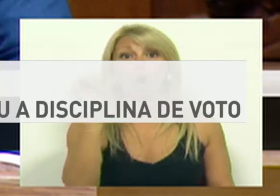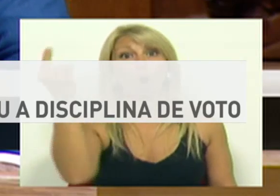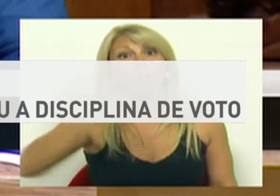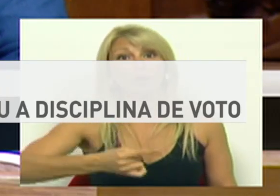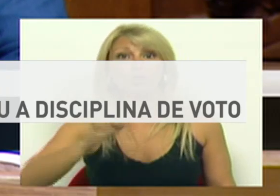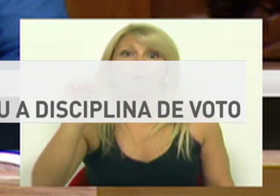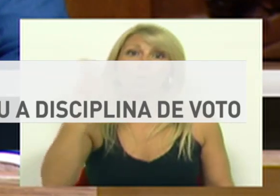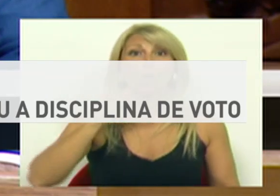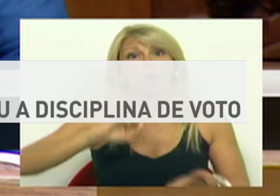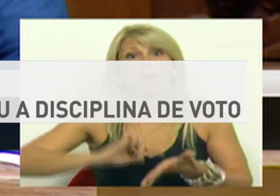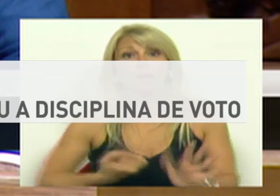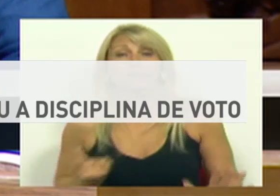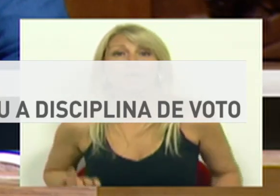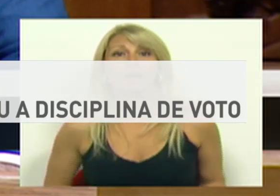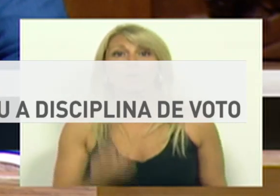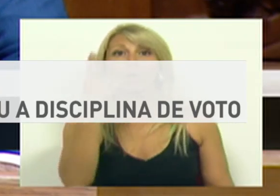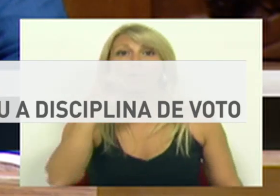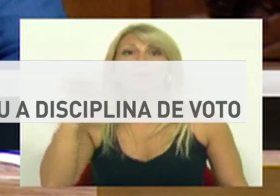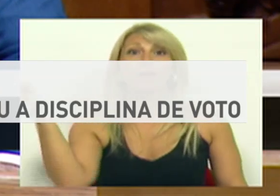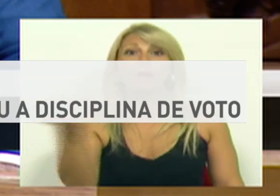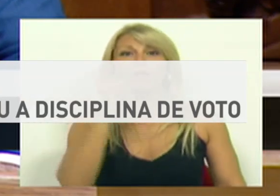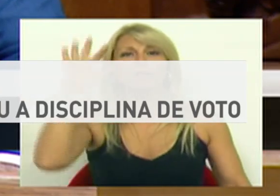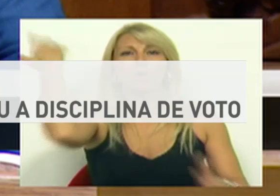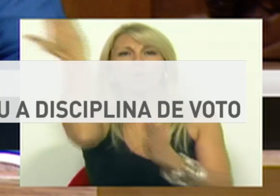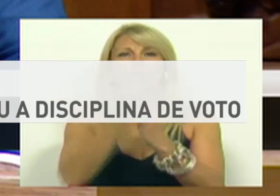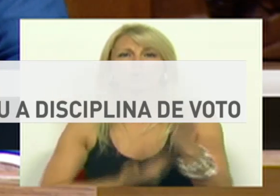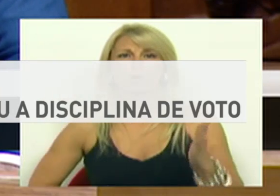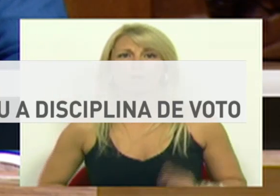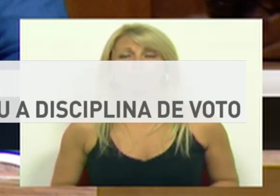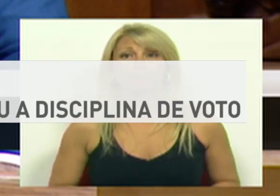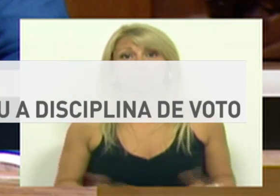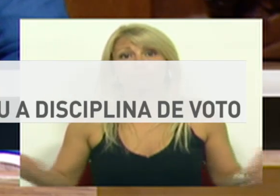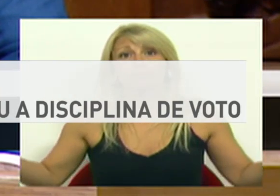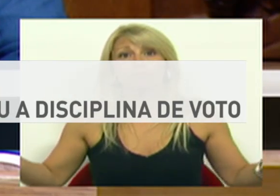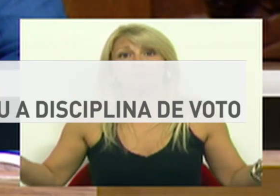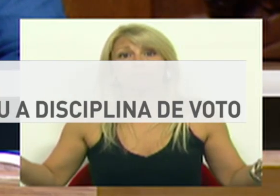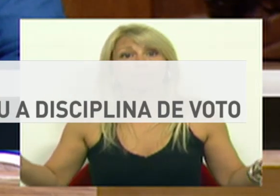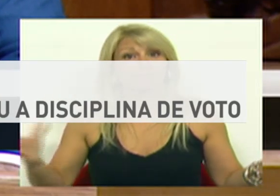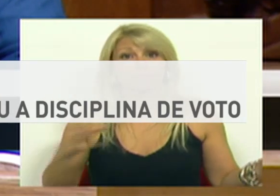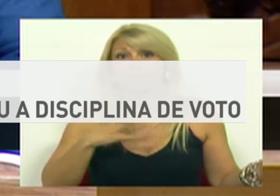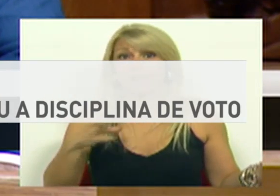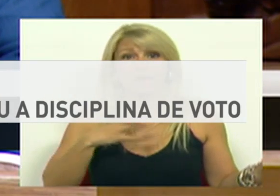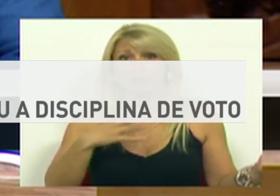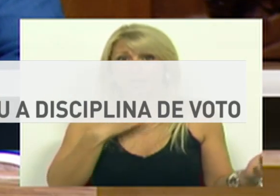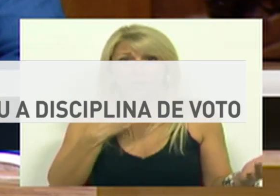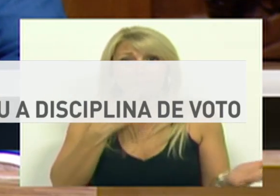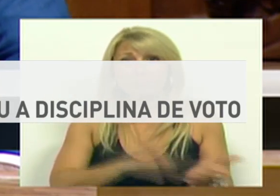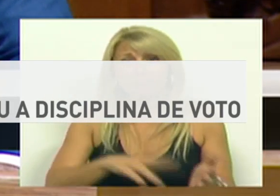ou necessariamente de uma revisão constitucional é um receio